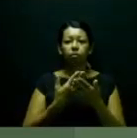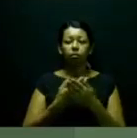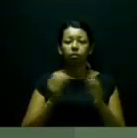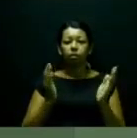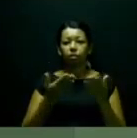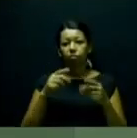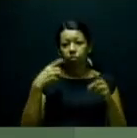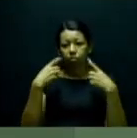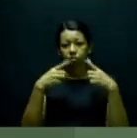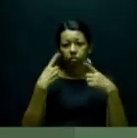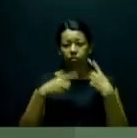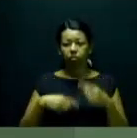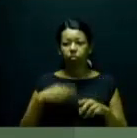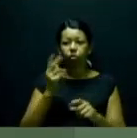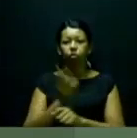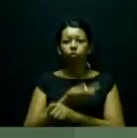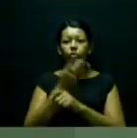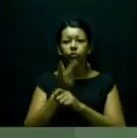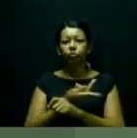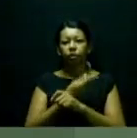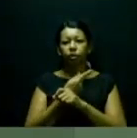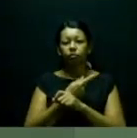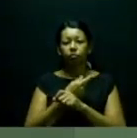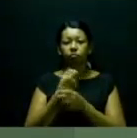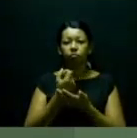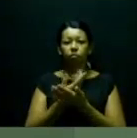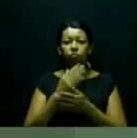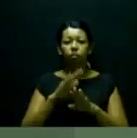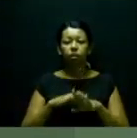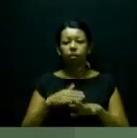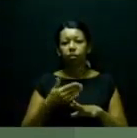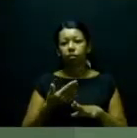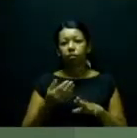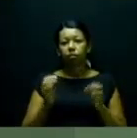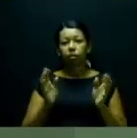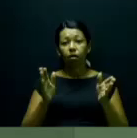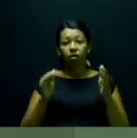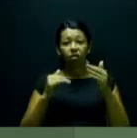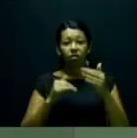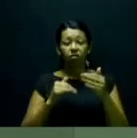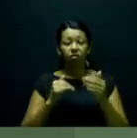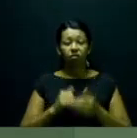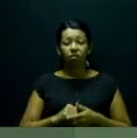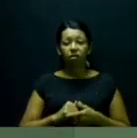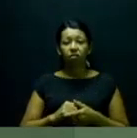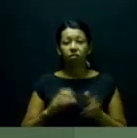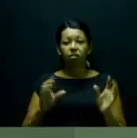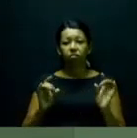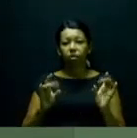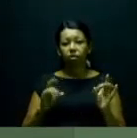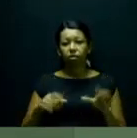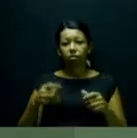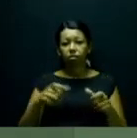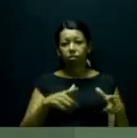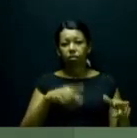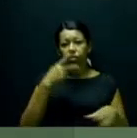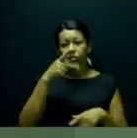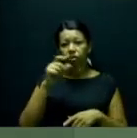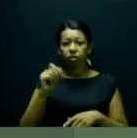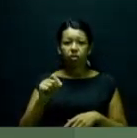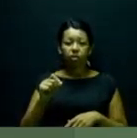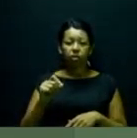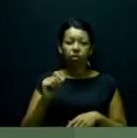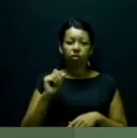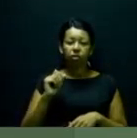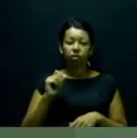o vento levou a quadra, mais R$300.000 com a construção da quadra. Os especialistas da área disse categoricamente